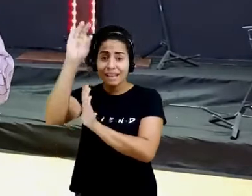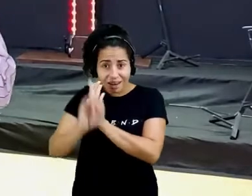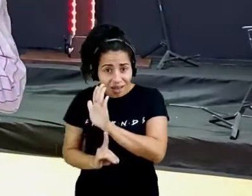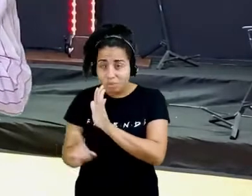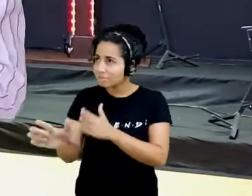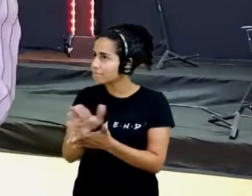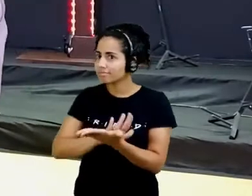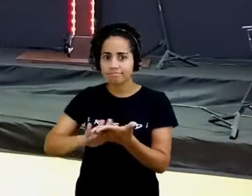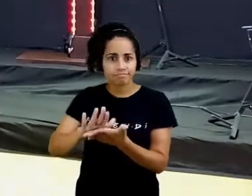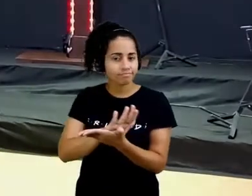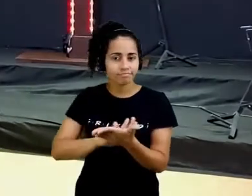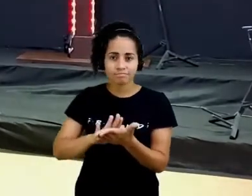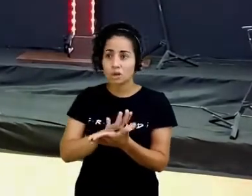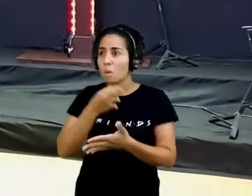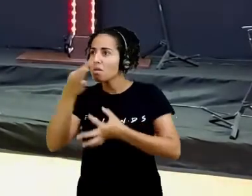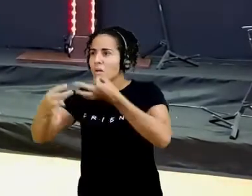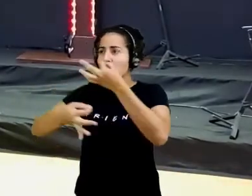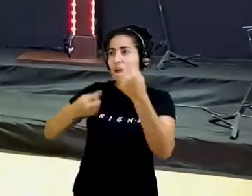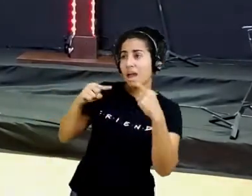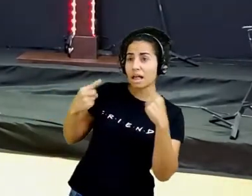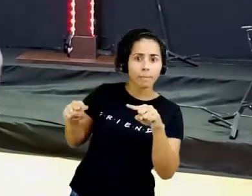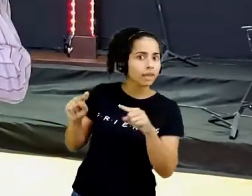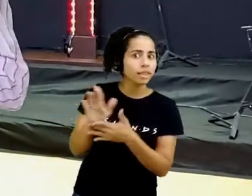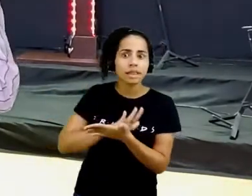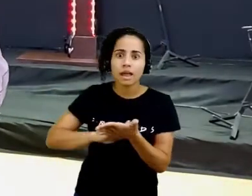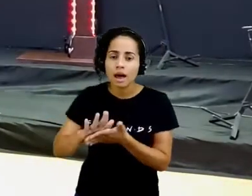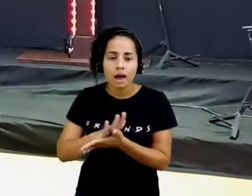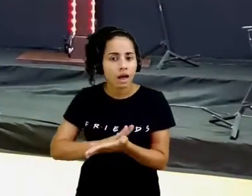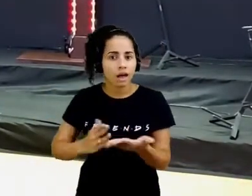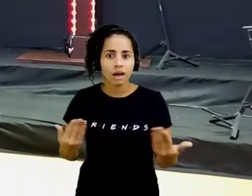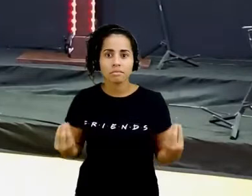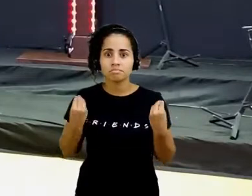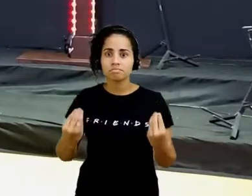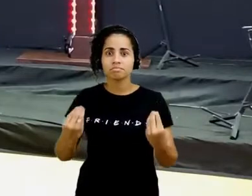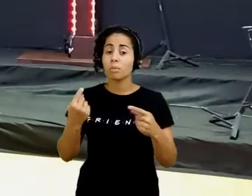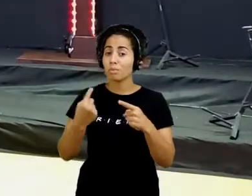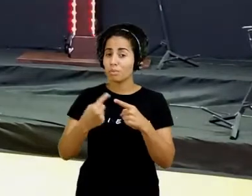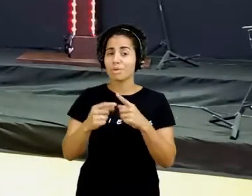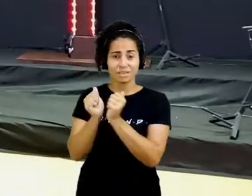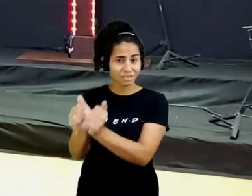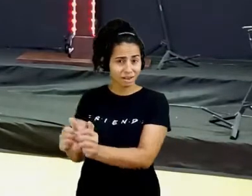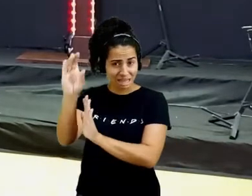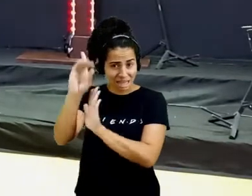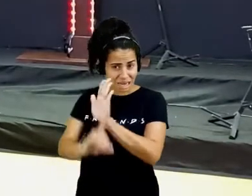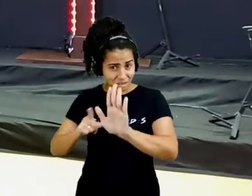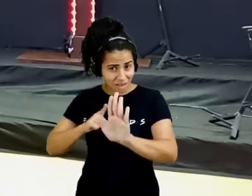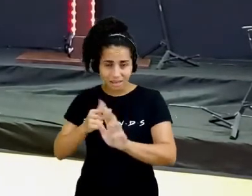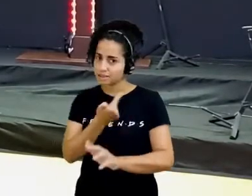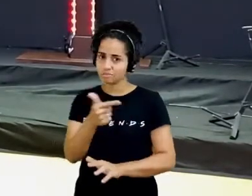nada, sem poder opinar, nem reclamar, nem exigir, nem cobrar nada, porque o escravo, ele não tem direito a